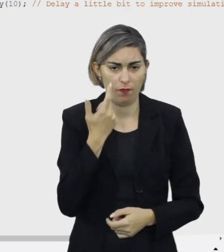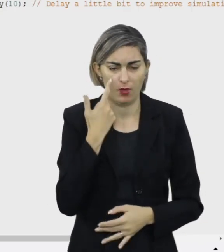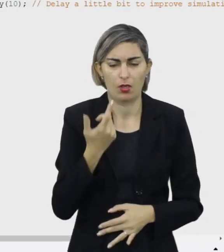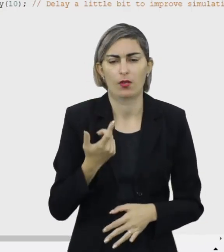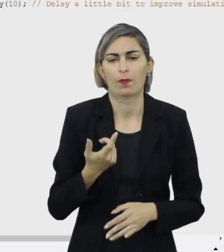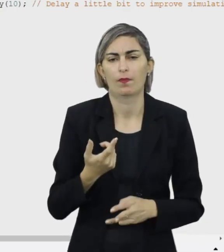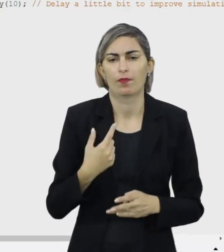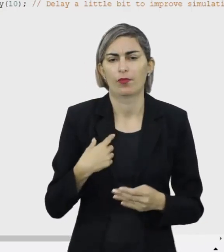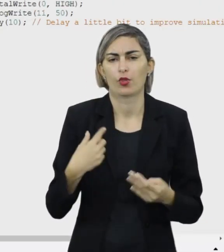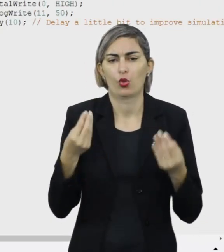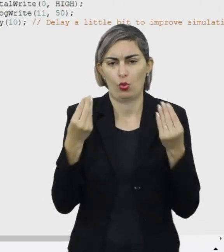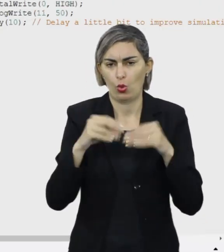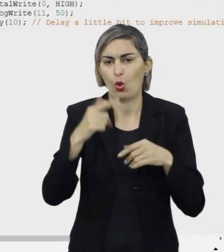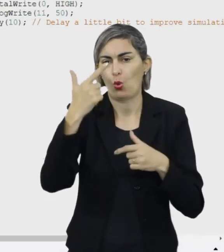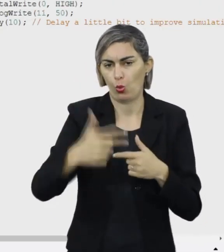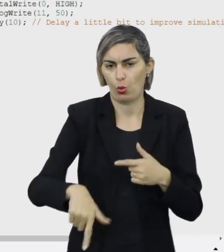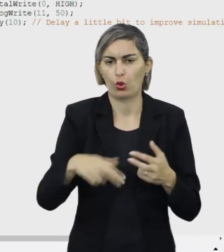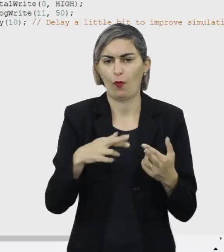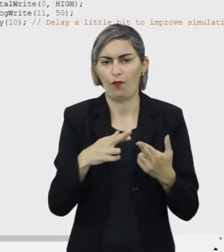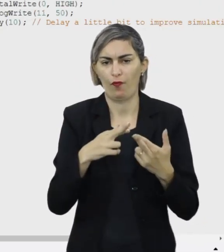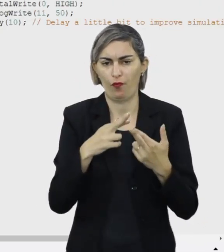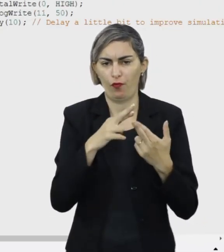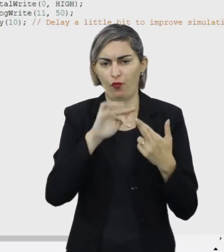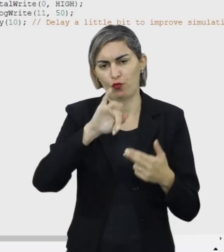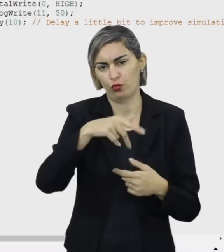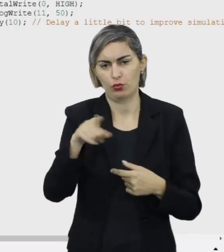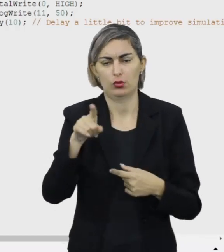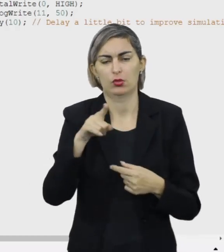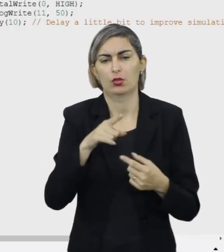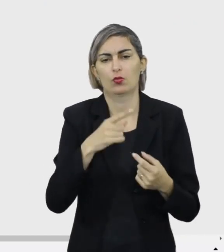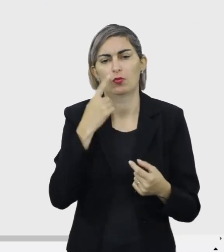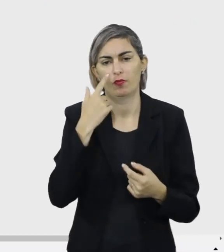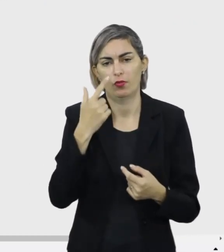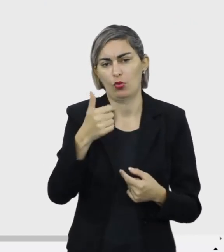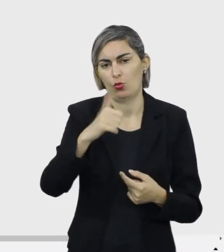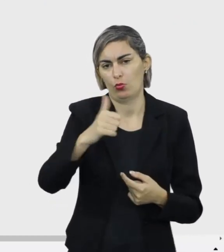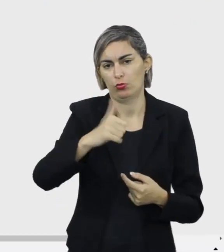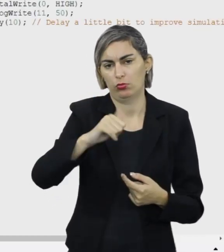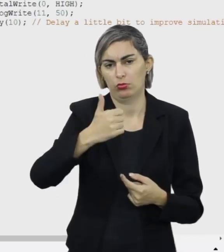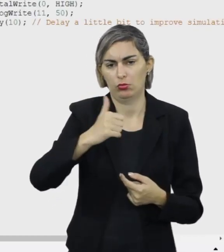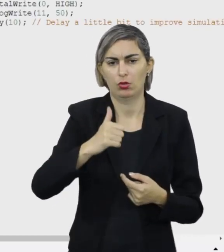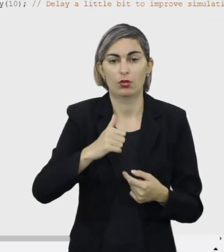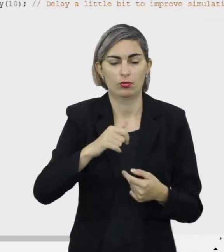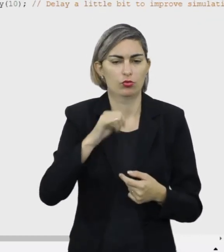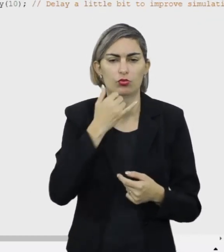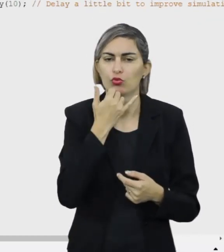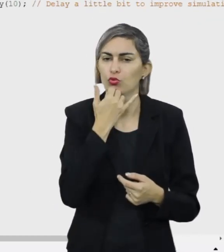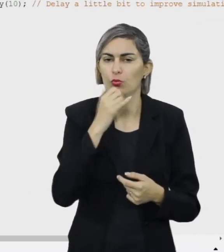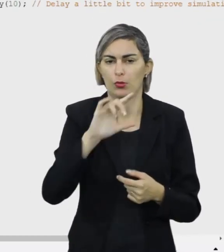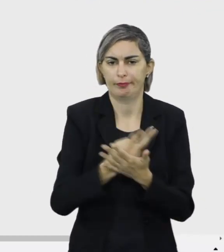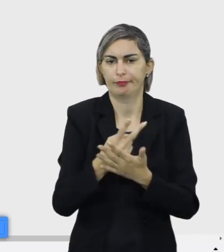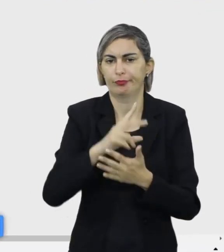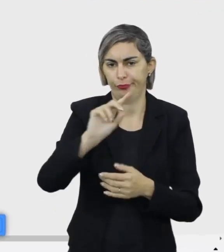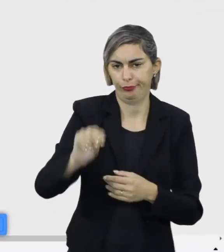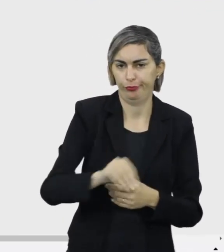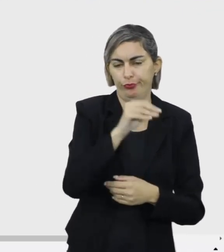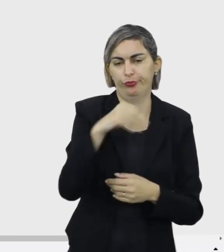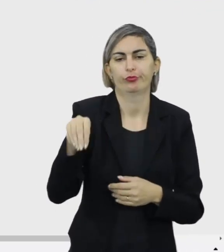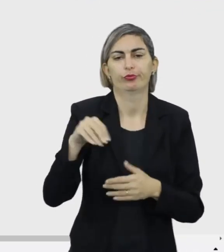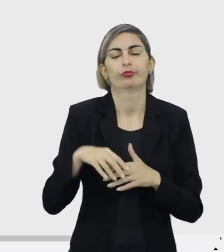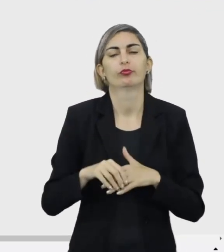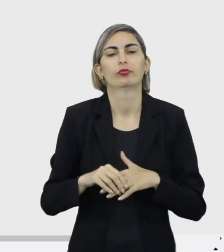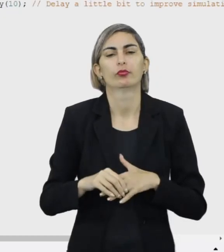Ó, vou colocar aqui mais uma função, eu vou definir o pino 11, perdão, coloquei aqui a função errada. Deixa eu tirar essa e jogar essa aqui no